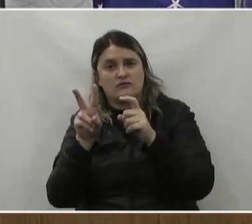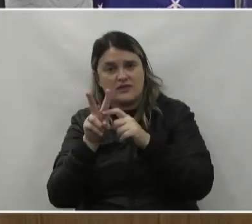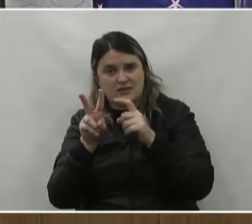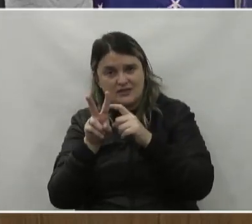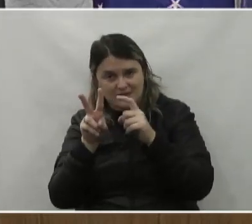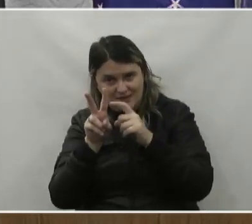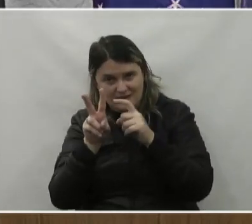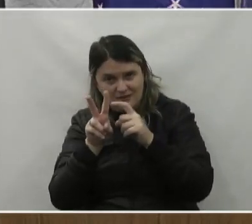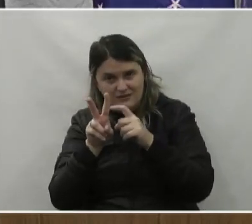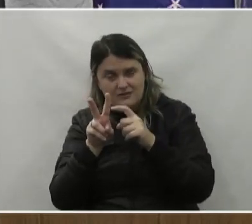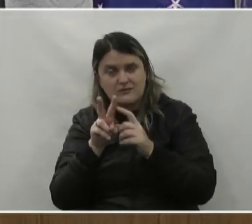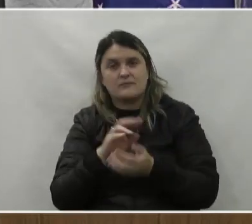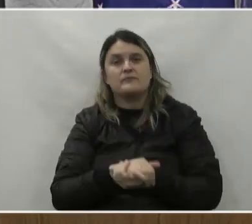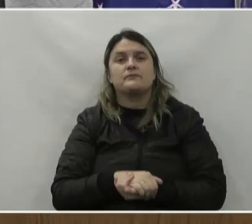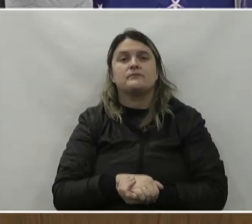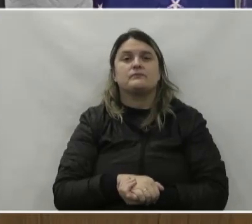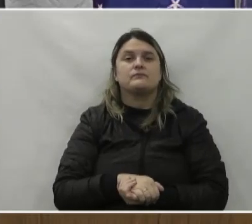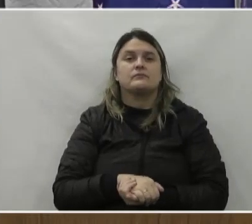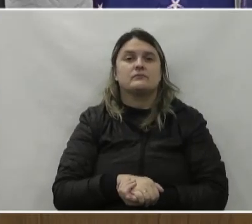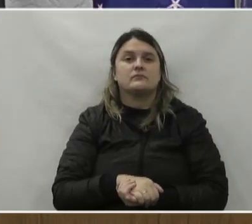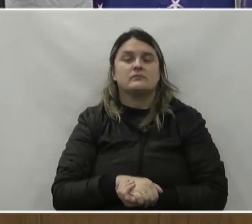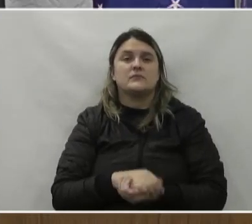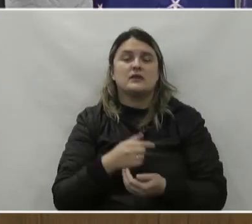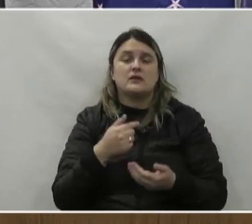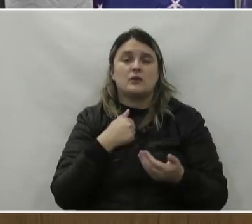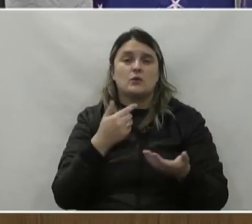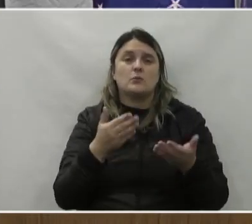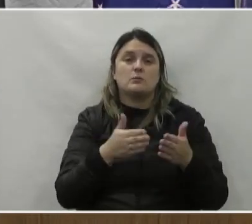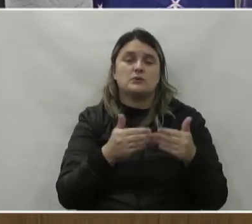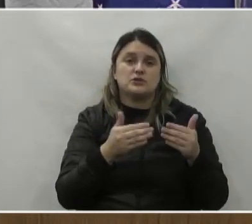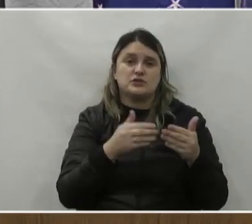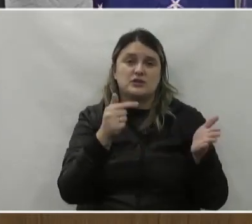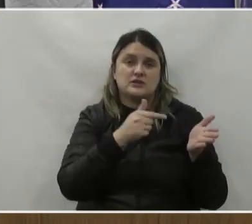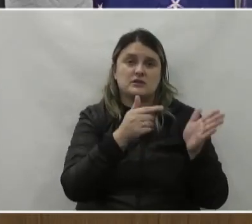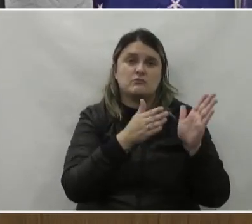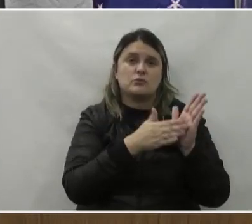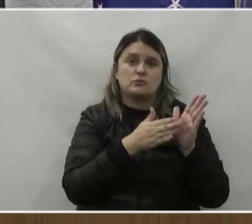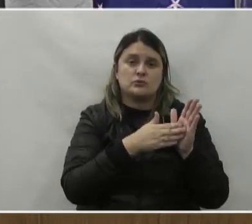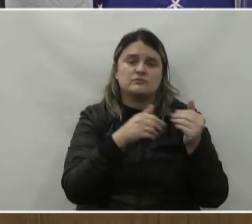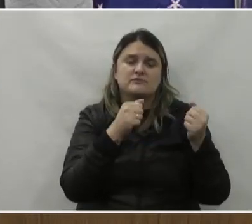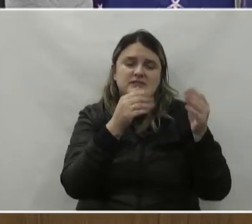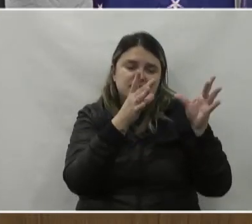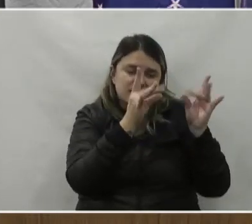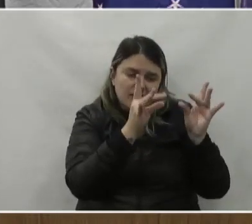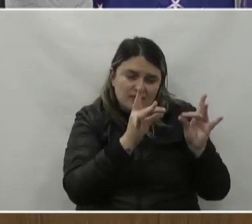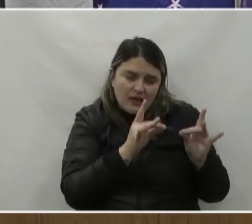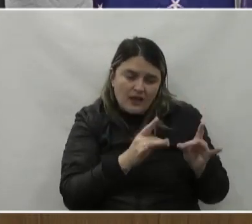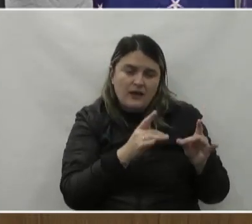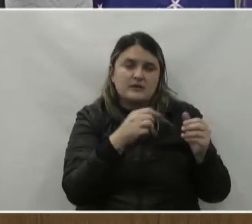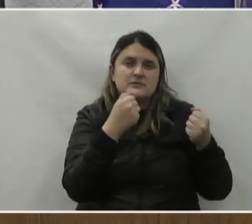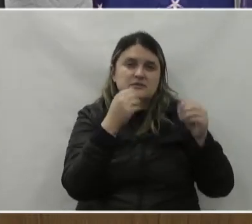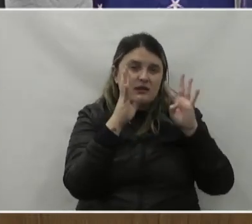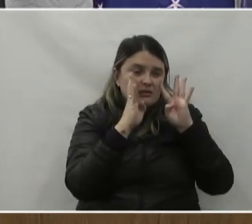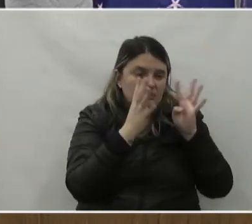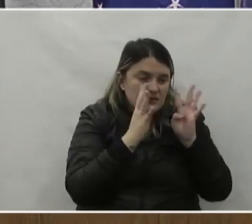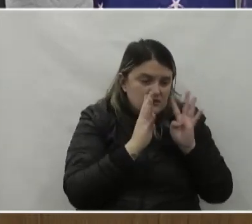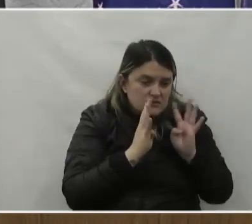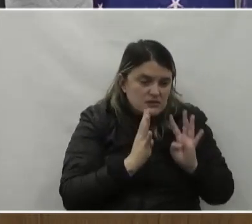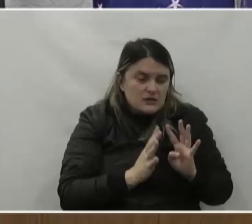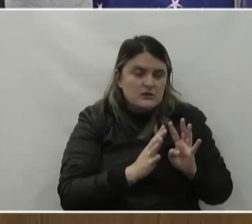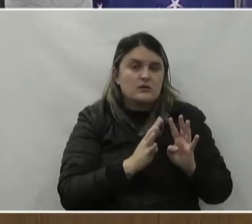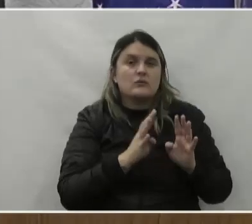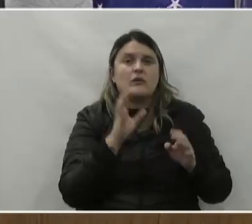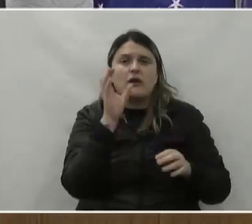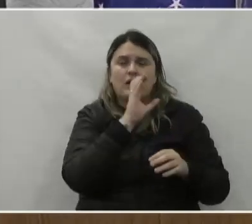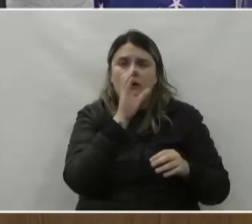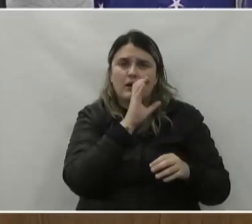população. Diante do exposto, solicito que este requerimento seja analisado com a devida atenção e que as